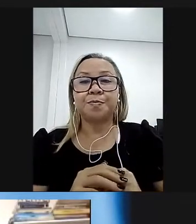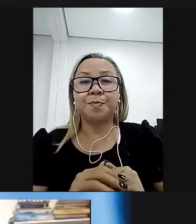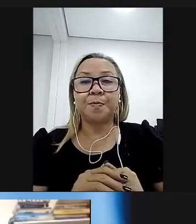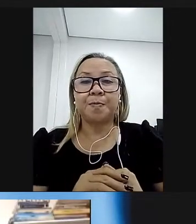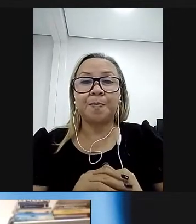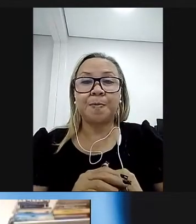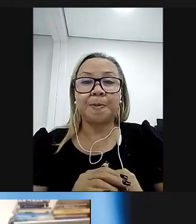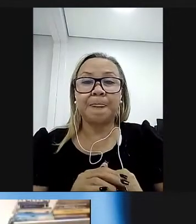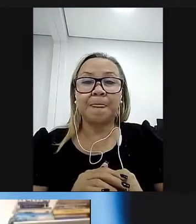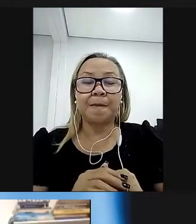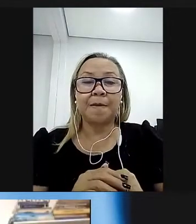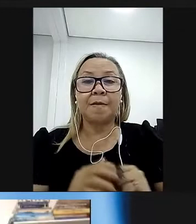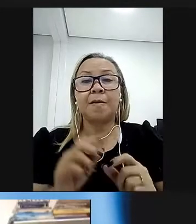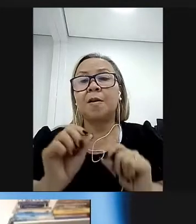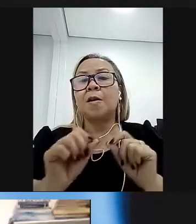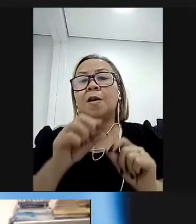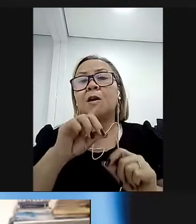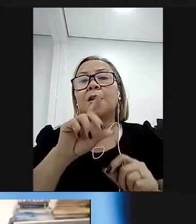E aí, Dani?